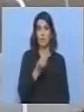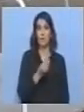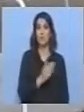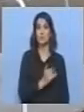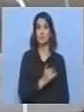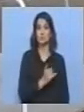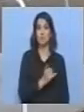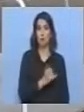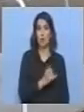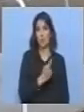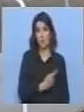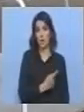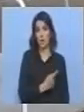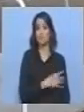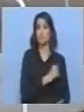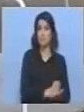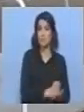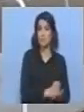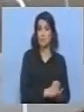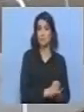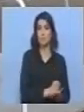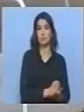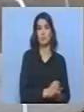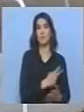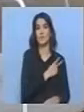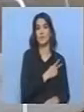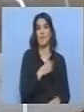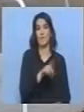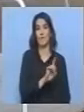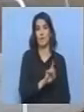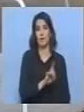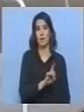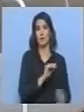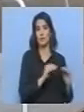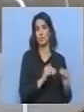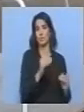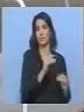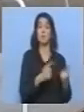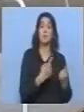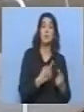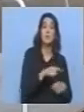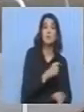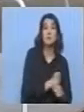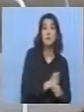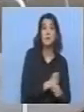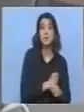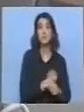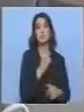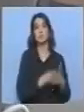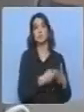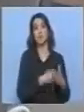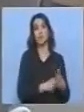o 12º ano, que é o ensino obrigatório, não seguem para o ensino superior. E, portanto, muitos irão trabalhar e, através dos seus impostos,